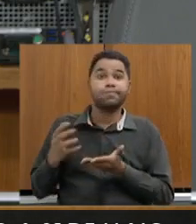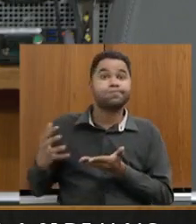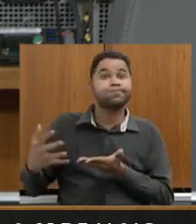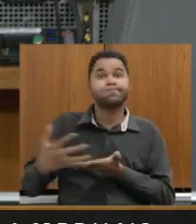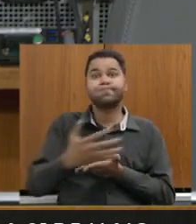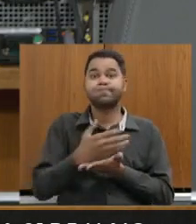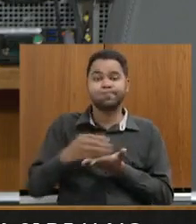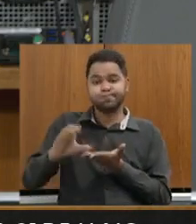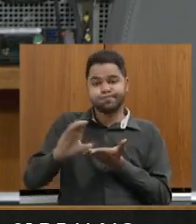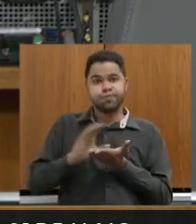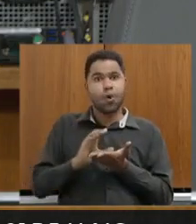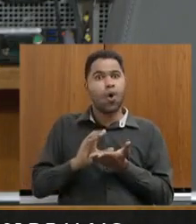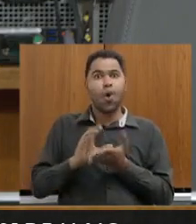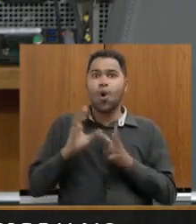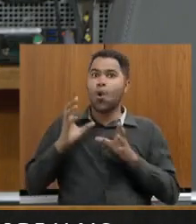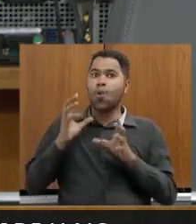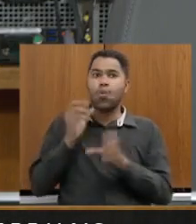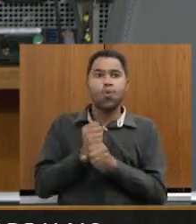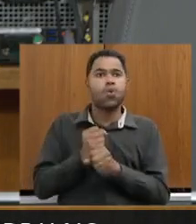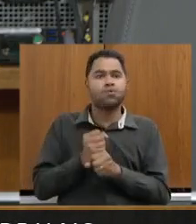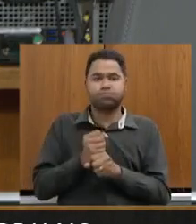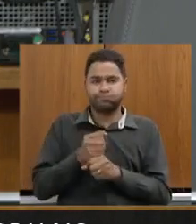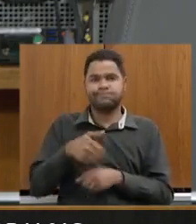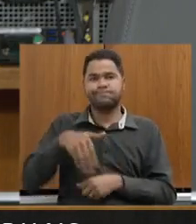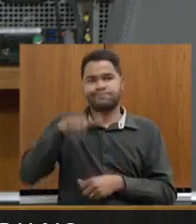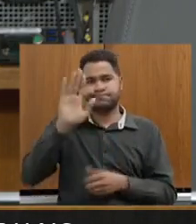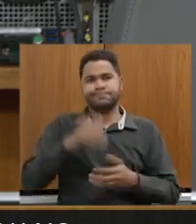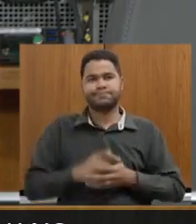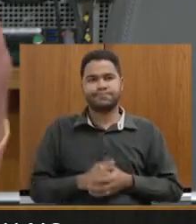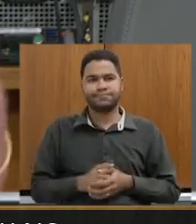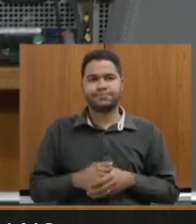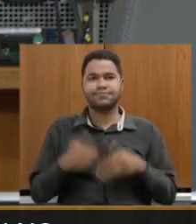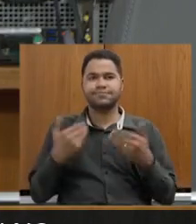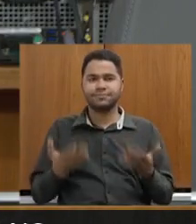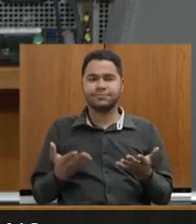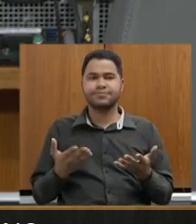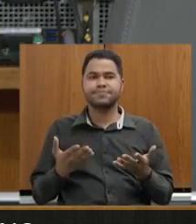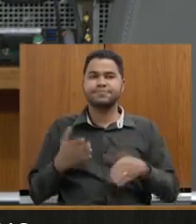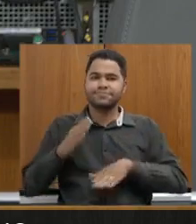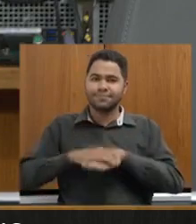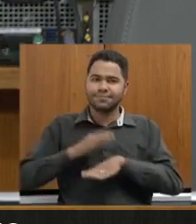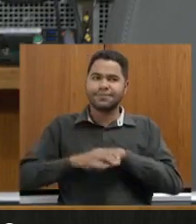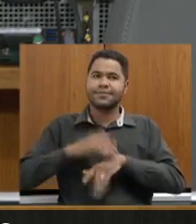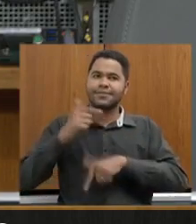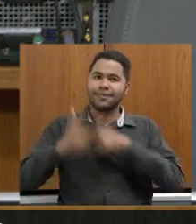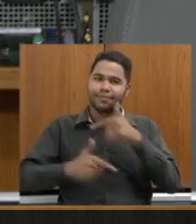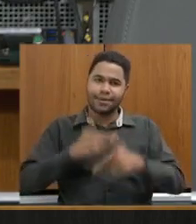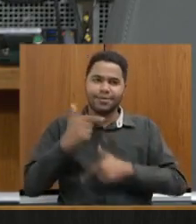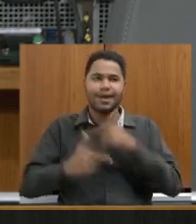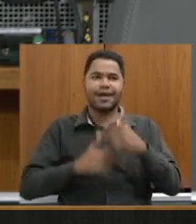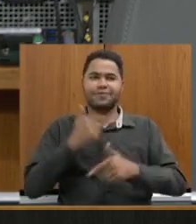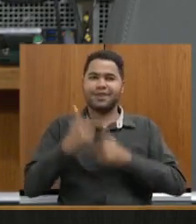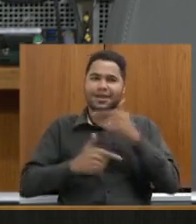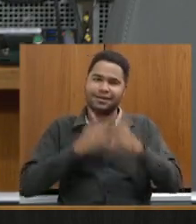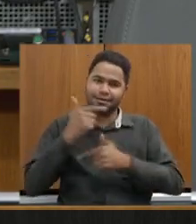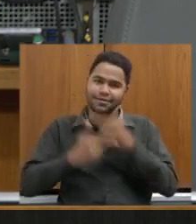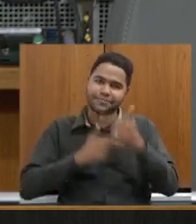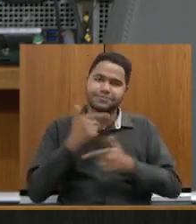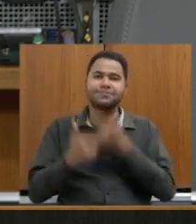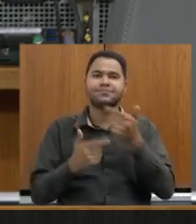aporte financeiro da história dela bom então foram muitas mãos trabalhando nesse sentido